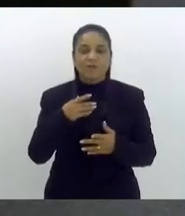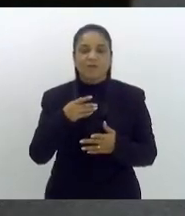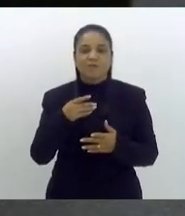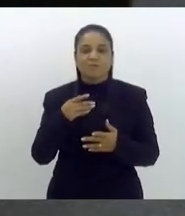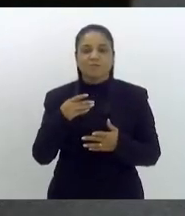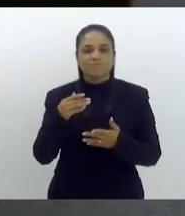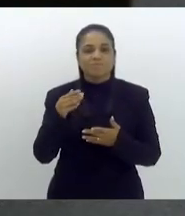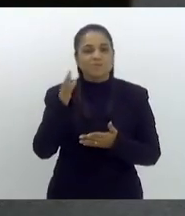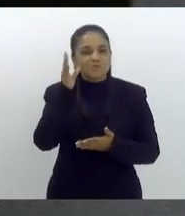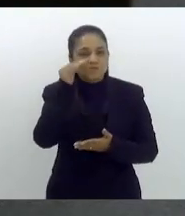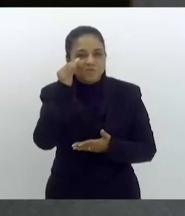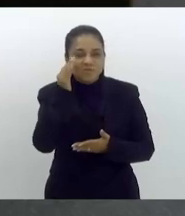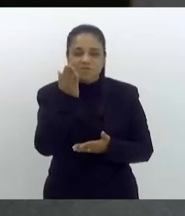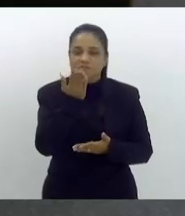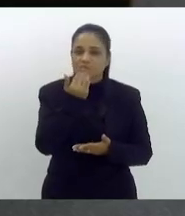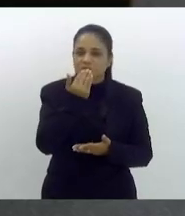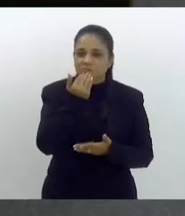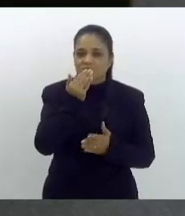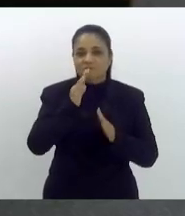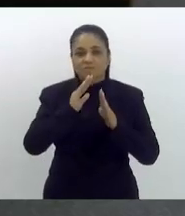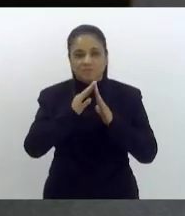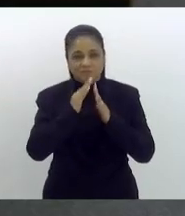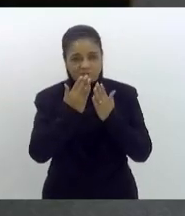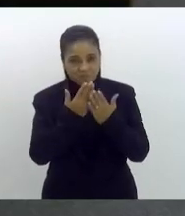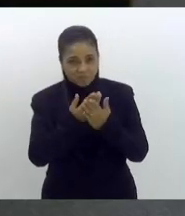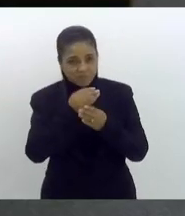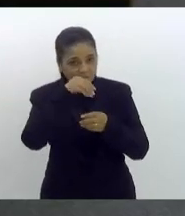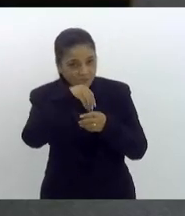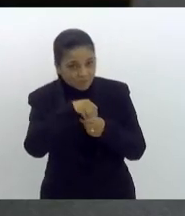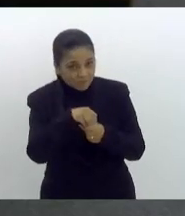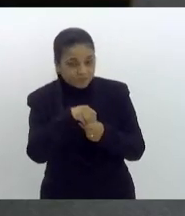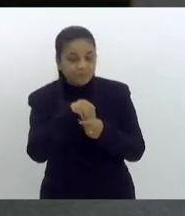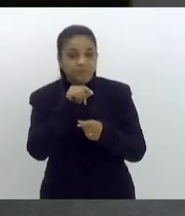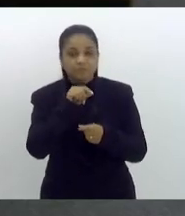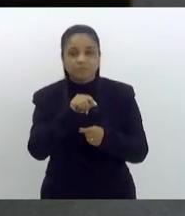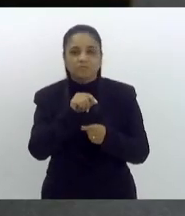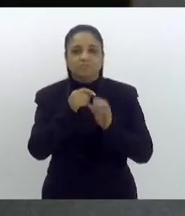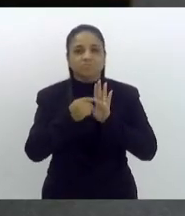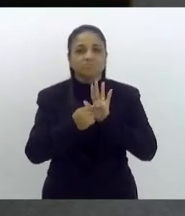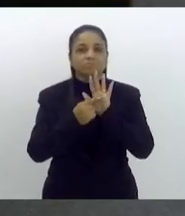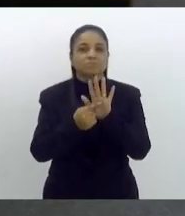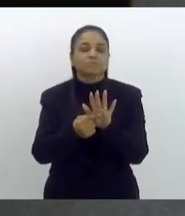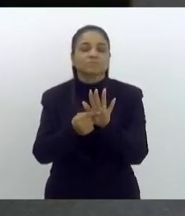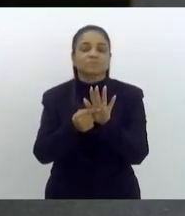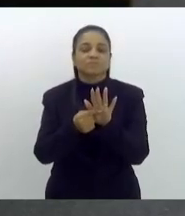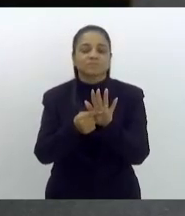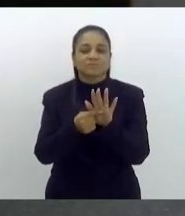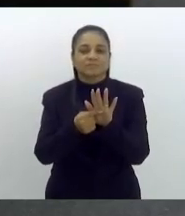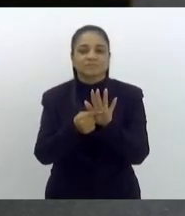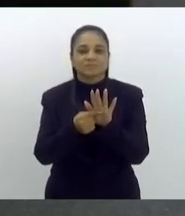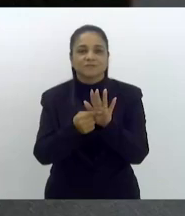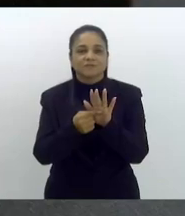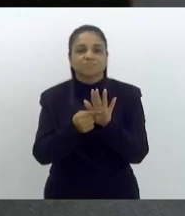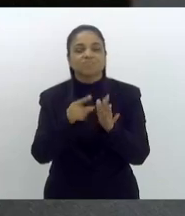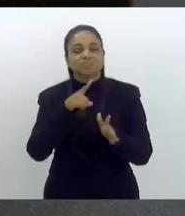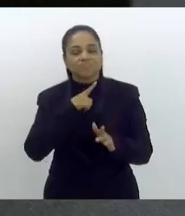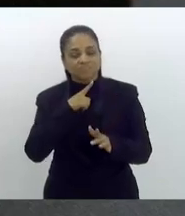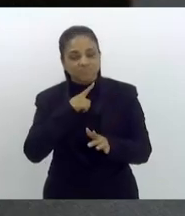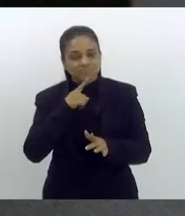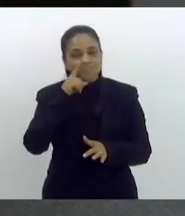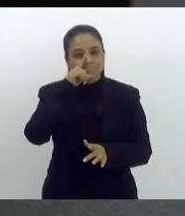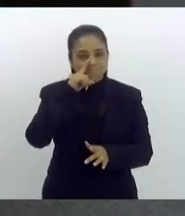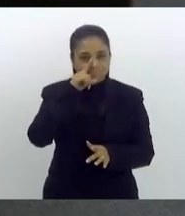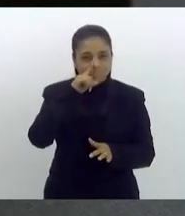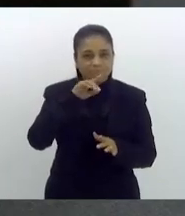de alimentação escolar que diz o quanto que nossas crianças tem risco de morte